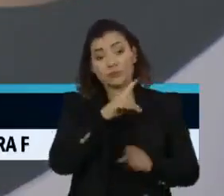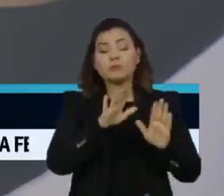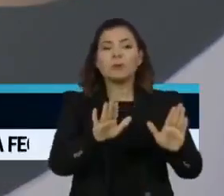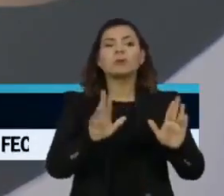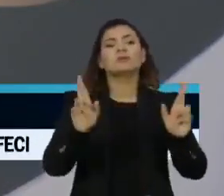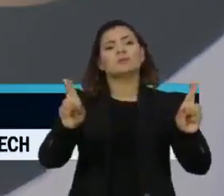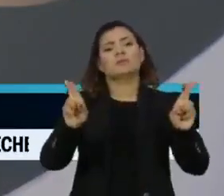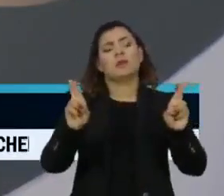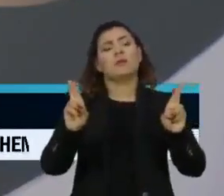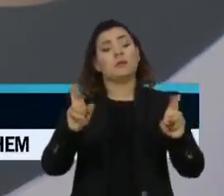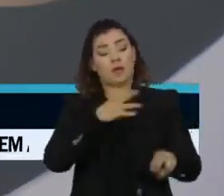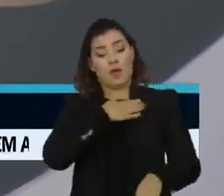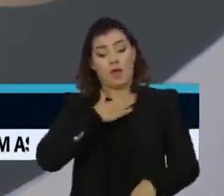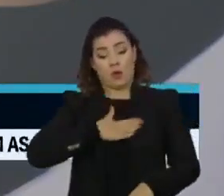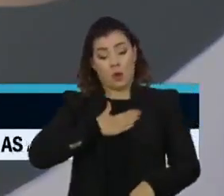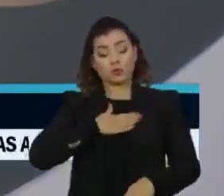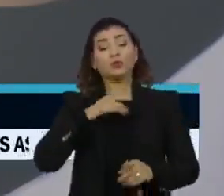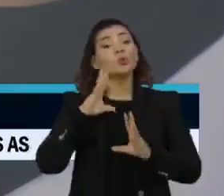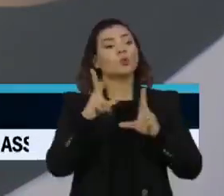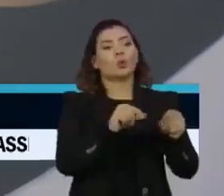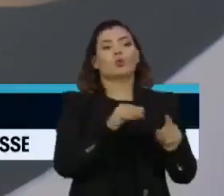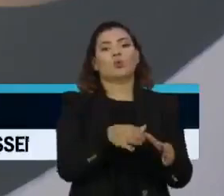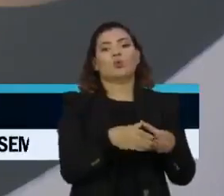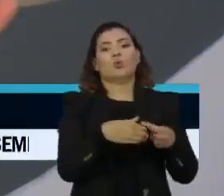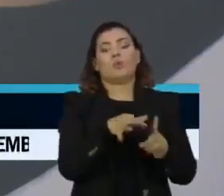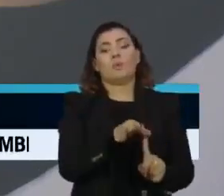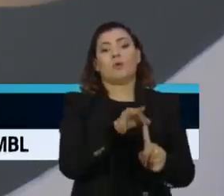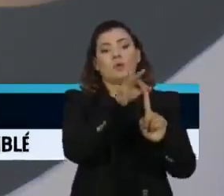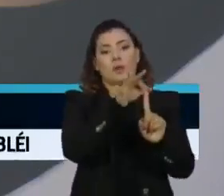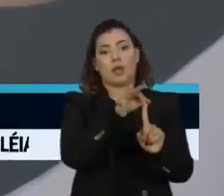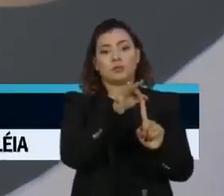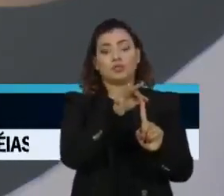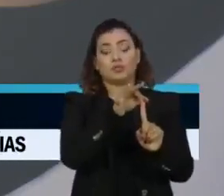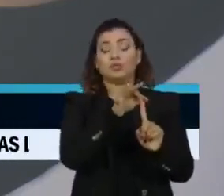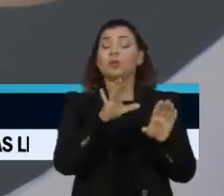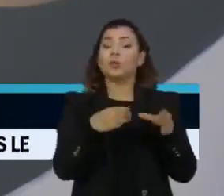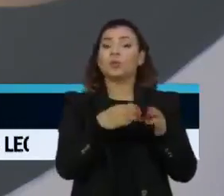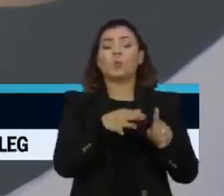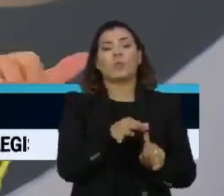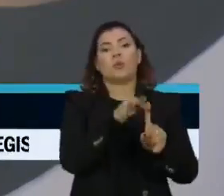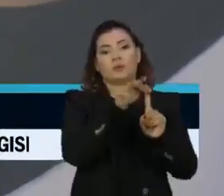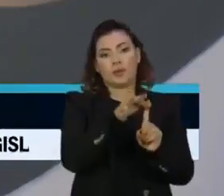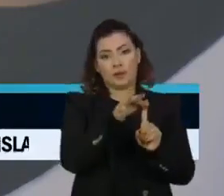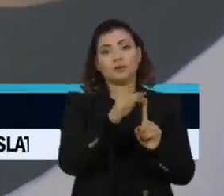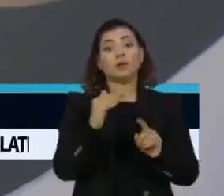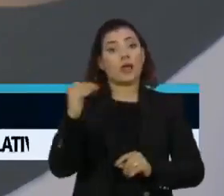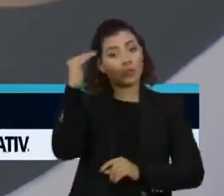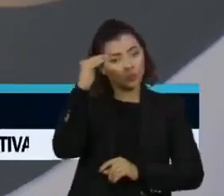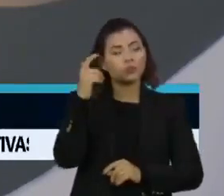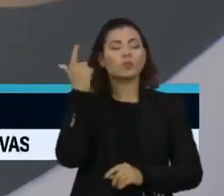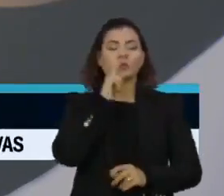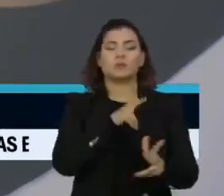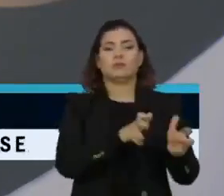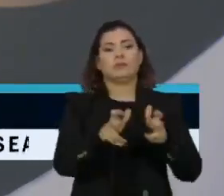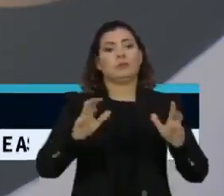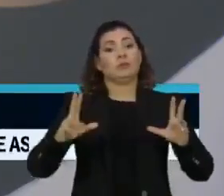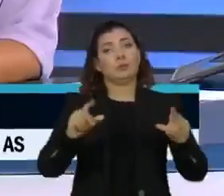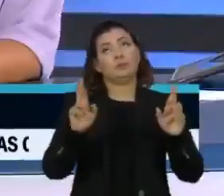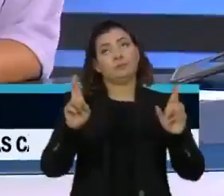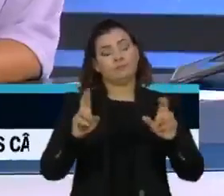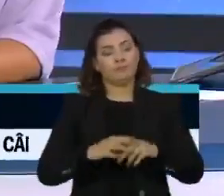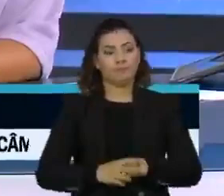até agosto a toda a população prioritária não toda a população de alguns mas a população prioritária brasileira esteja vacinado